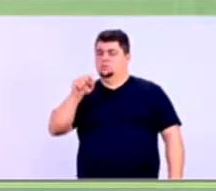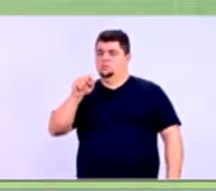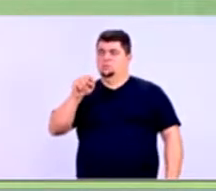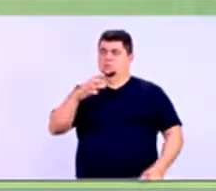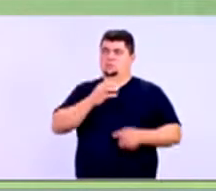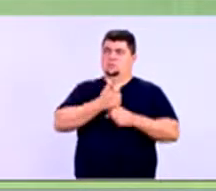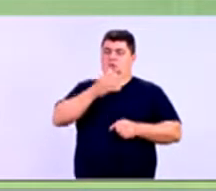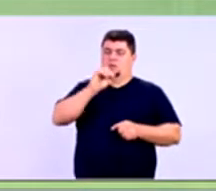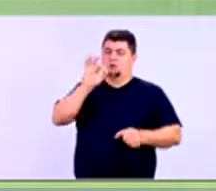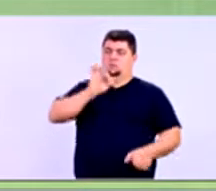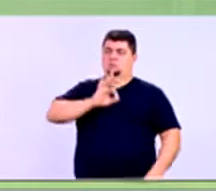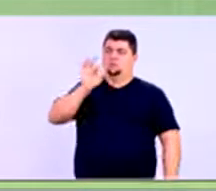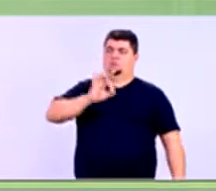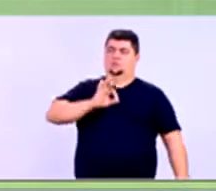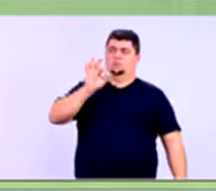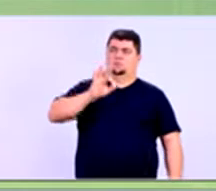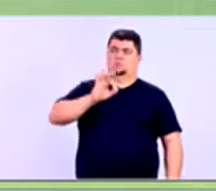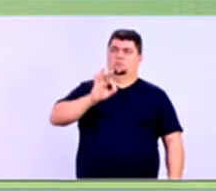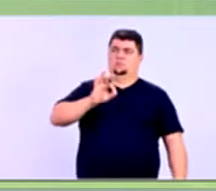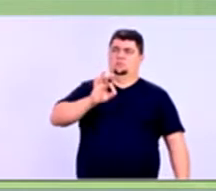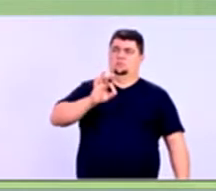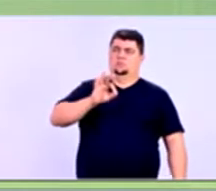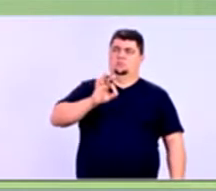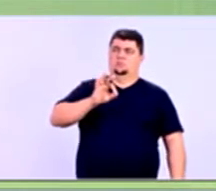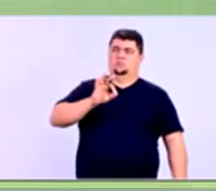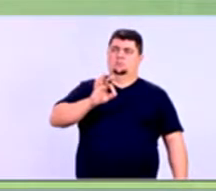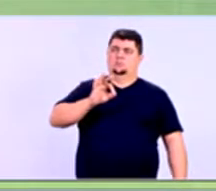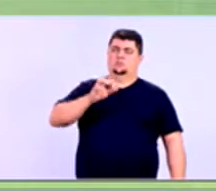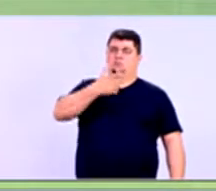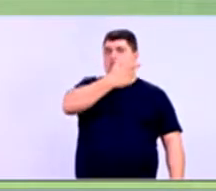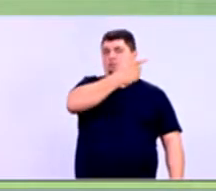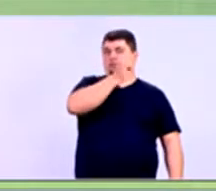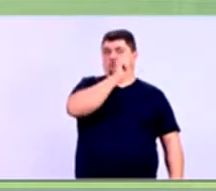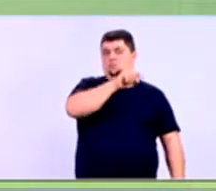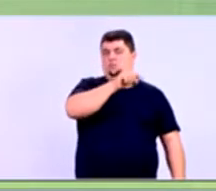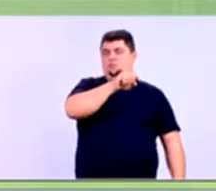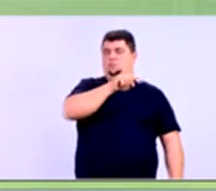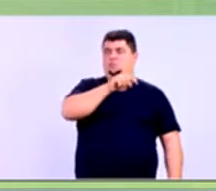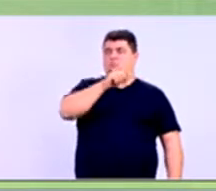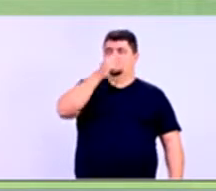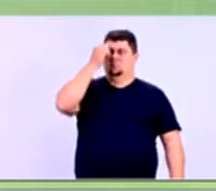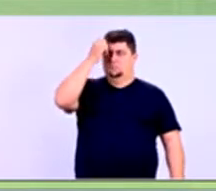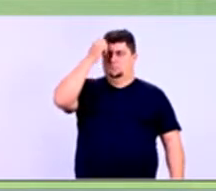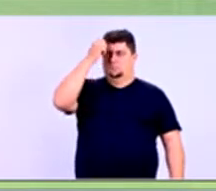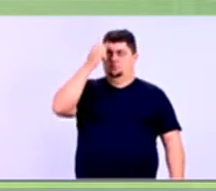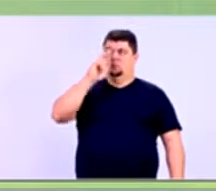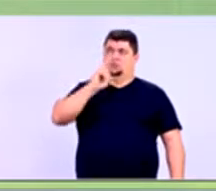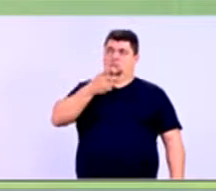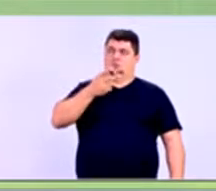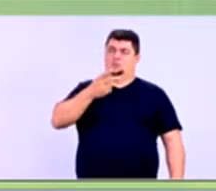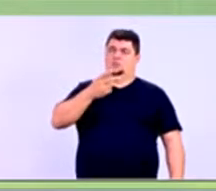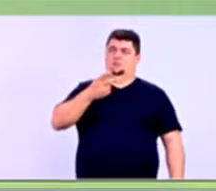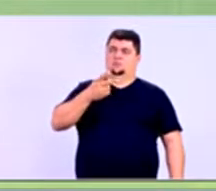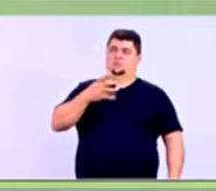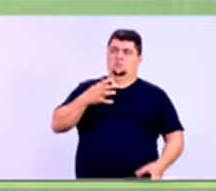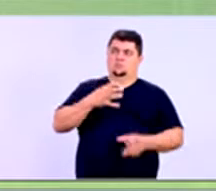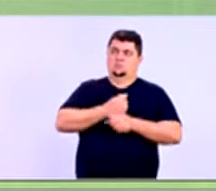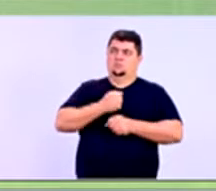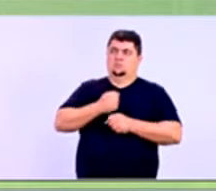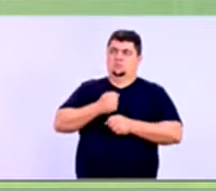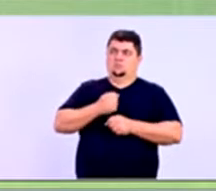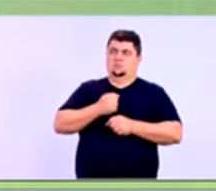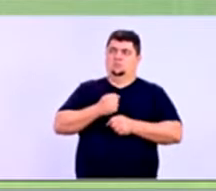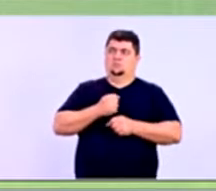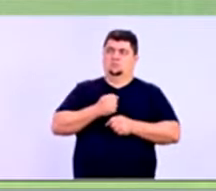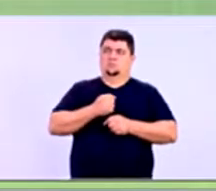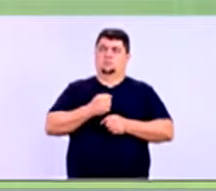os 10% em cima da dívida, ou seja, 2 mil. Então, eu estou pagando 5 mil da